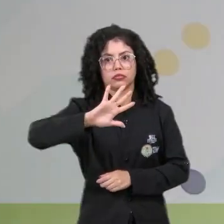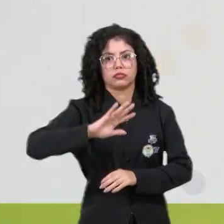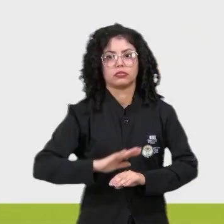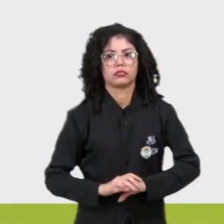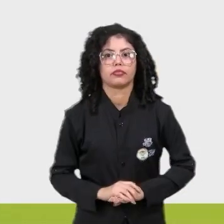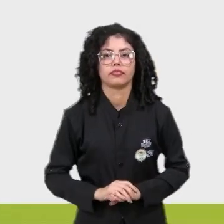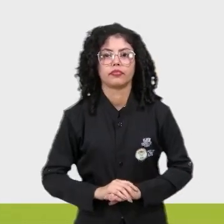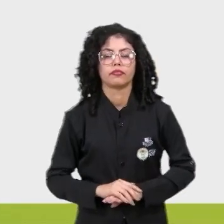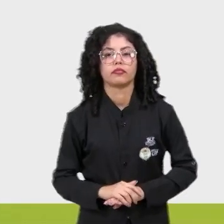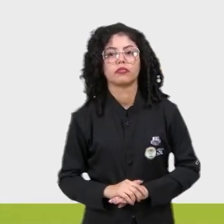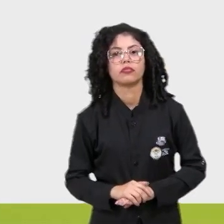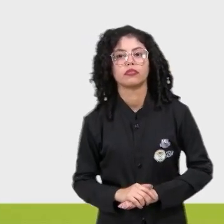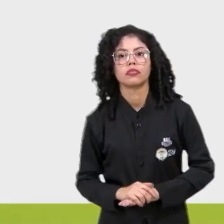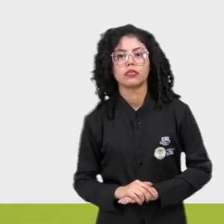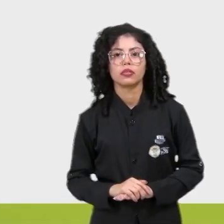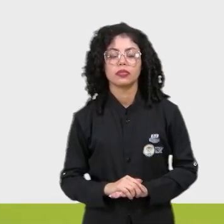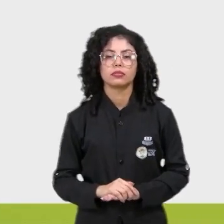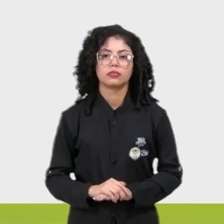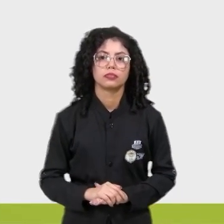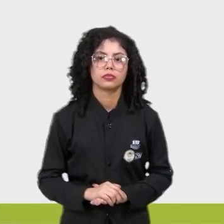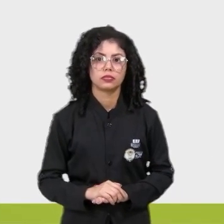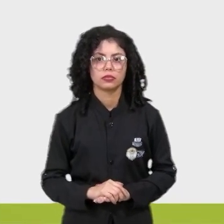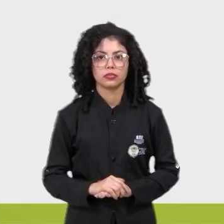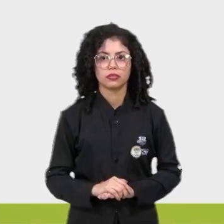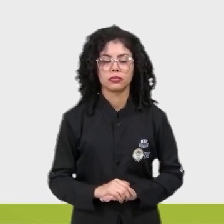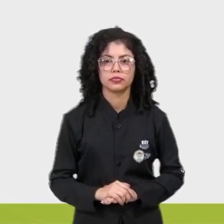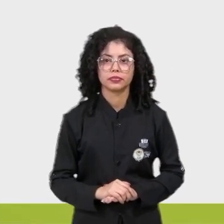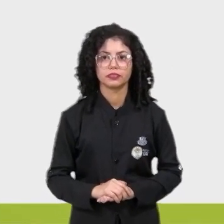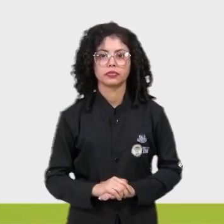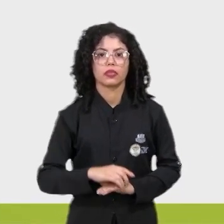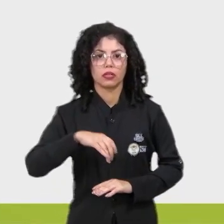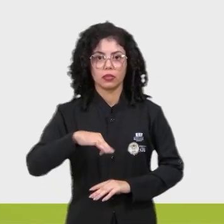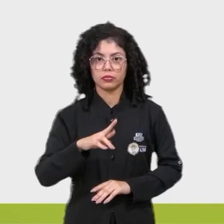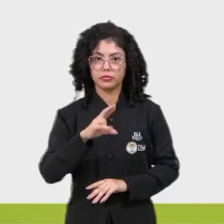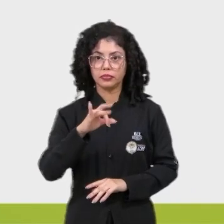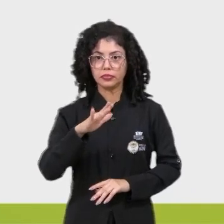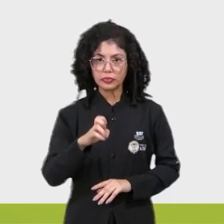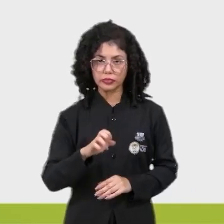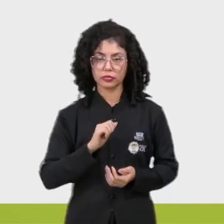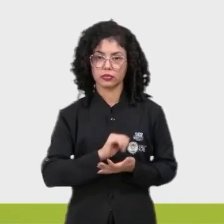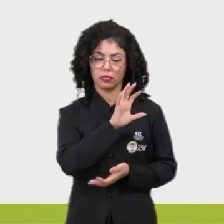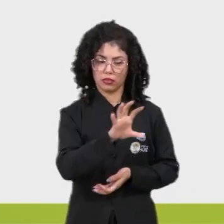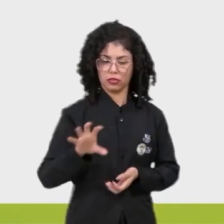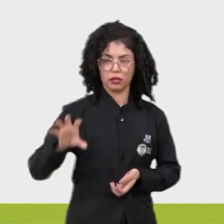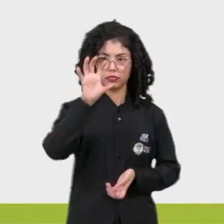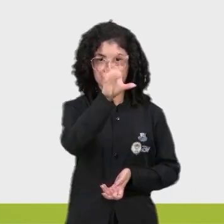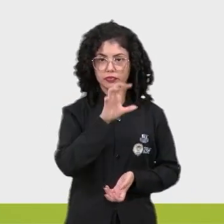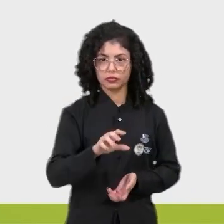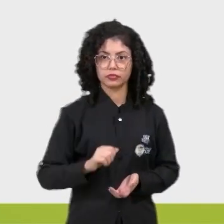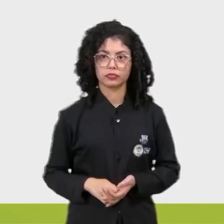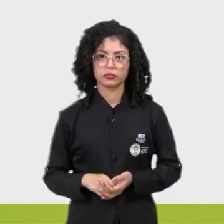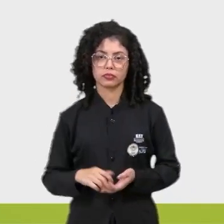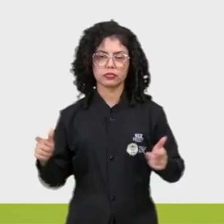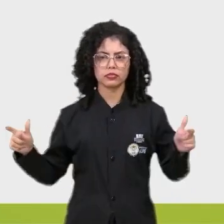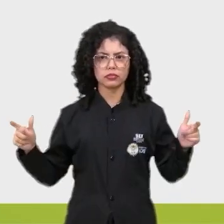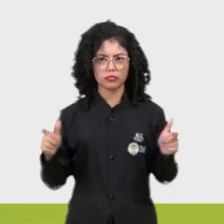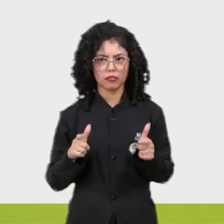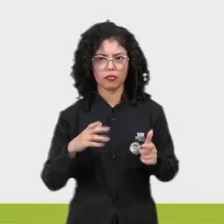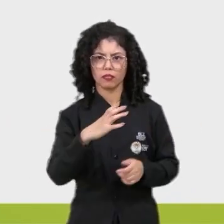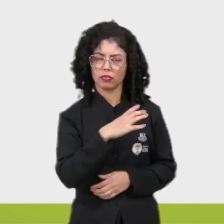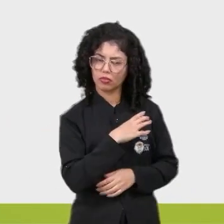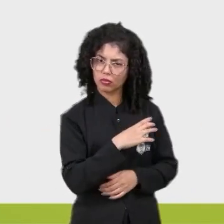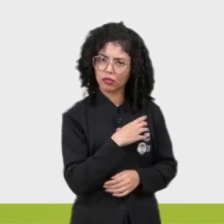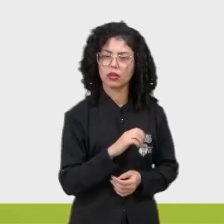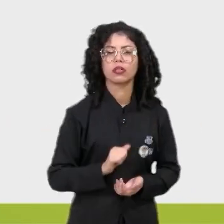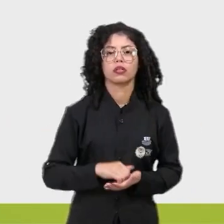tá? E nós temos aí a metrópole regional. Tem uma influência urbana restrita ao território